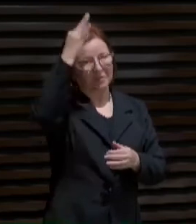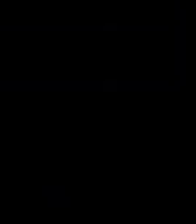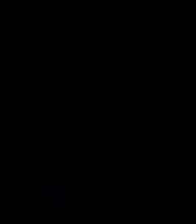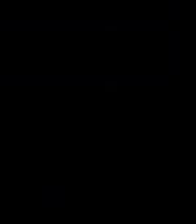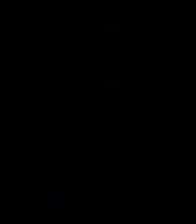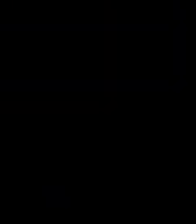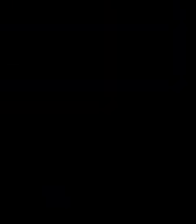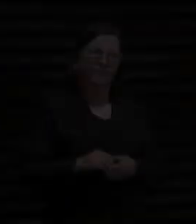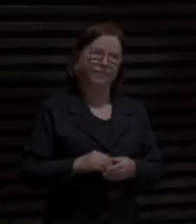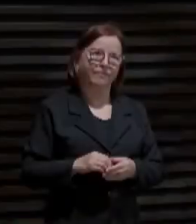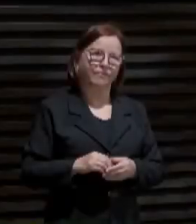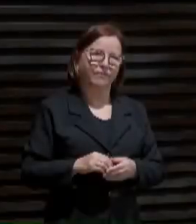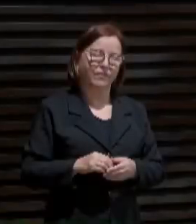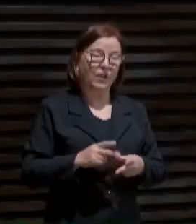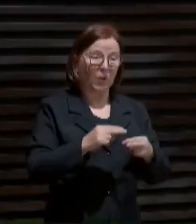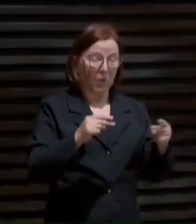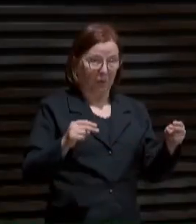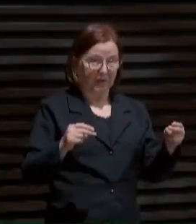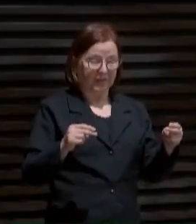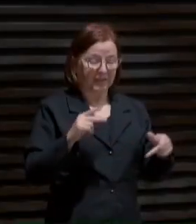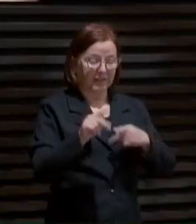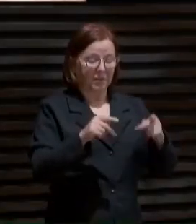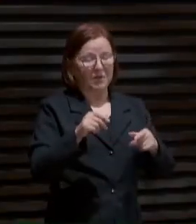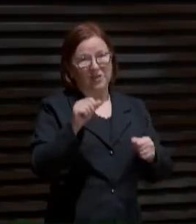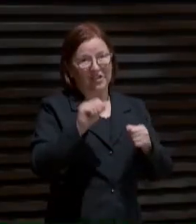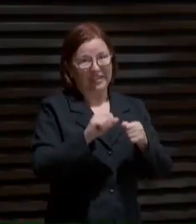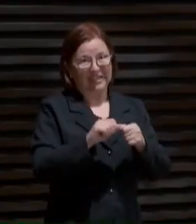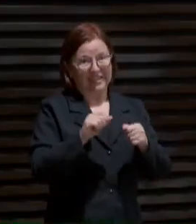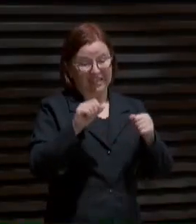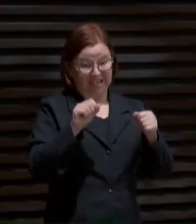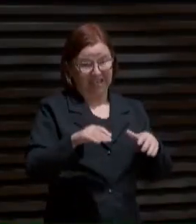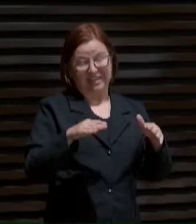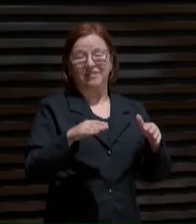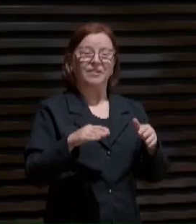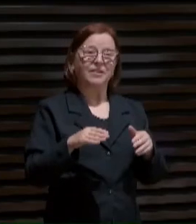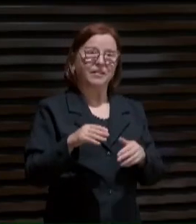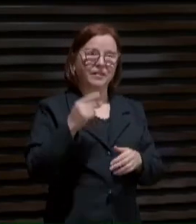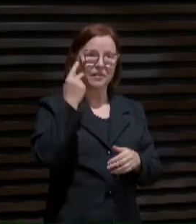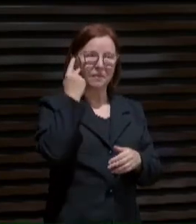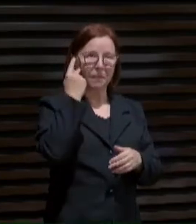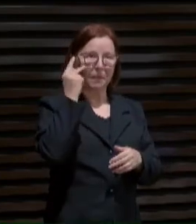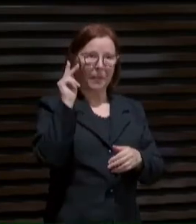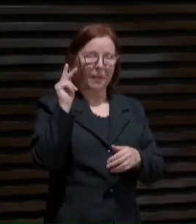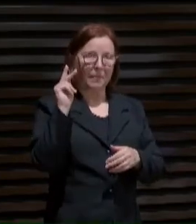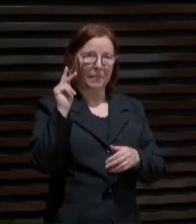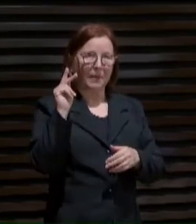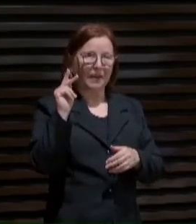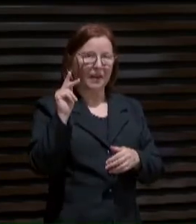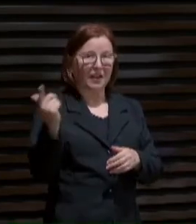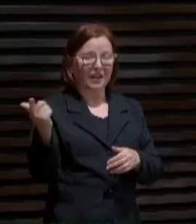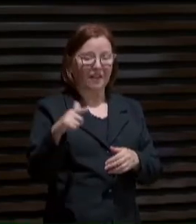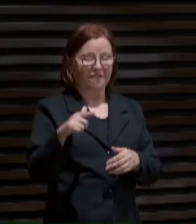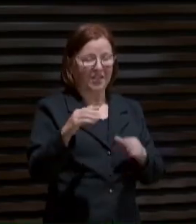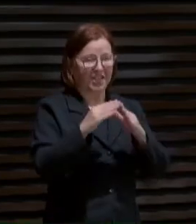artifícios que nós podemos criar para nos reunimos aqui e dizemos que estamos adorando de